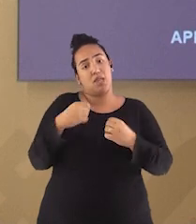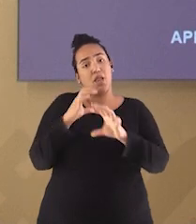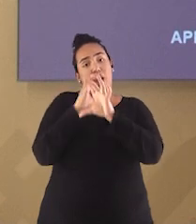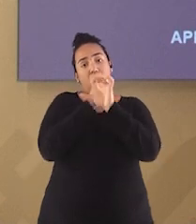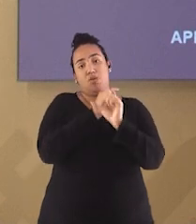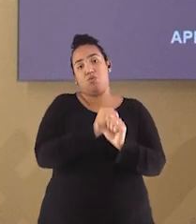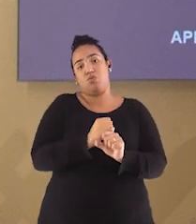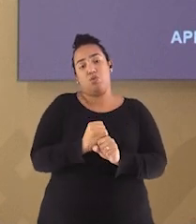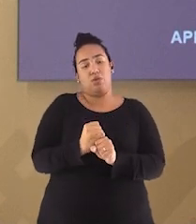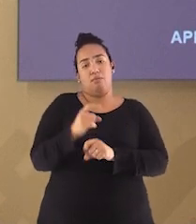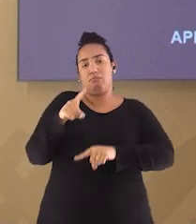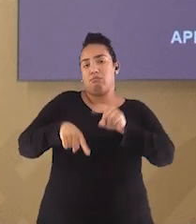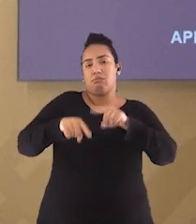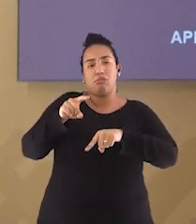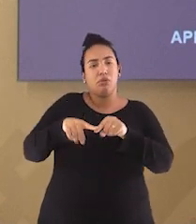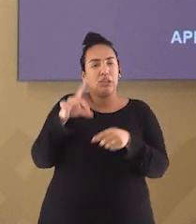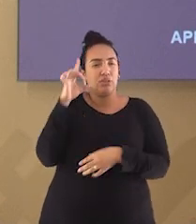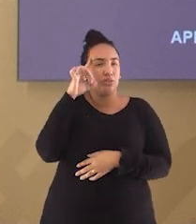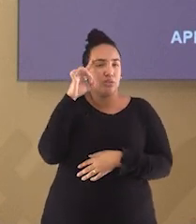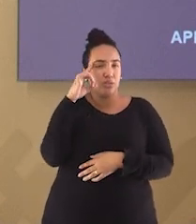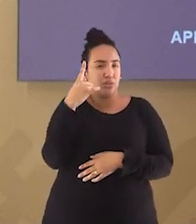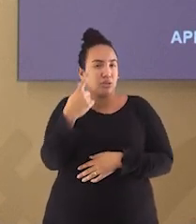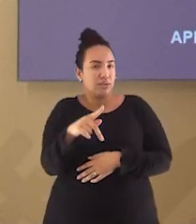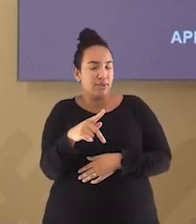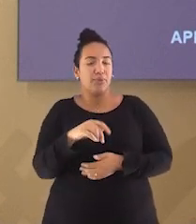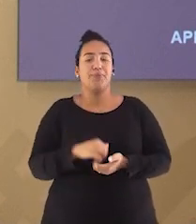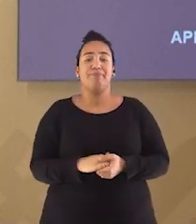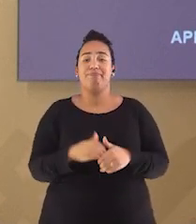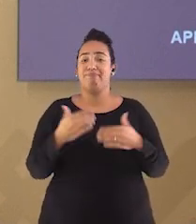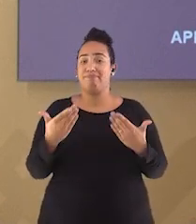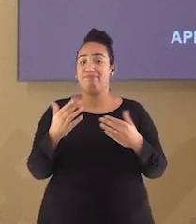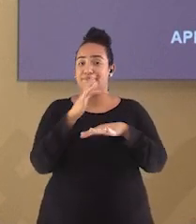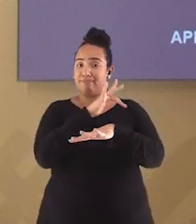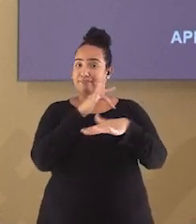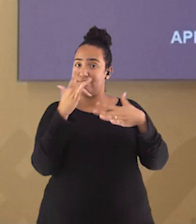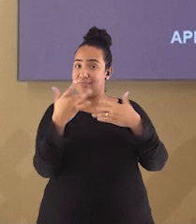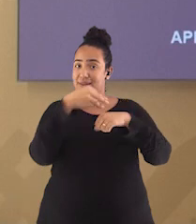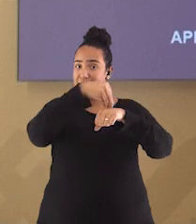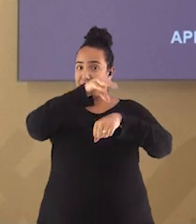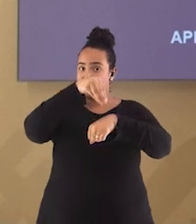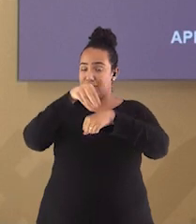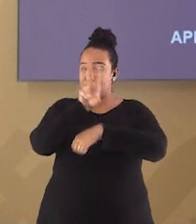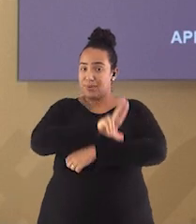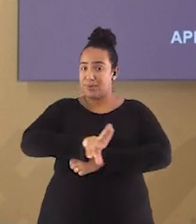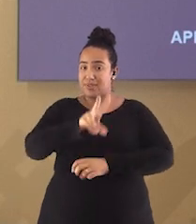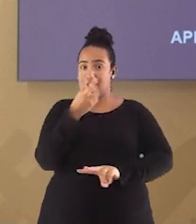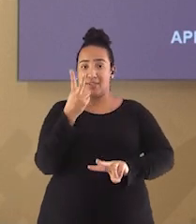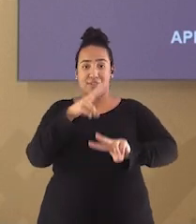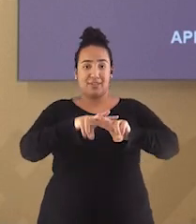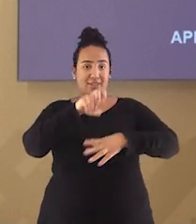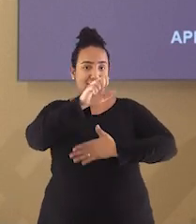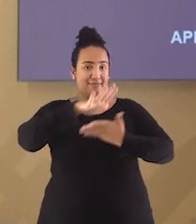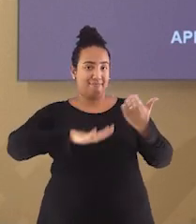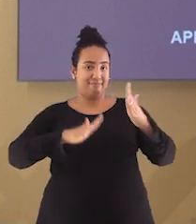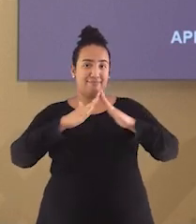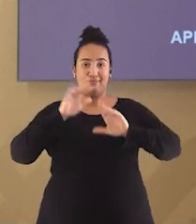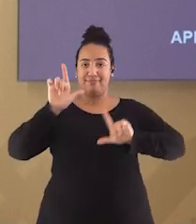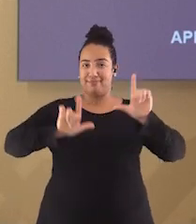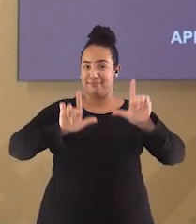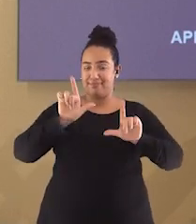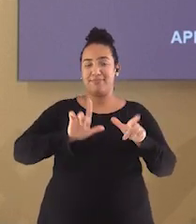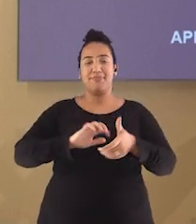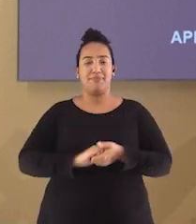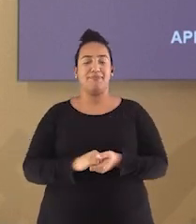perímetro de Algum objeto no seu cotidiano compartilhe nas redes sociais utilizando a hashtag dever em casa na TV